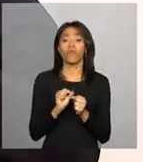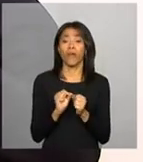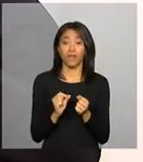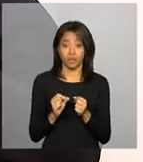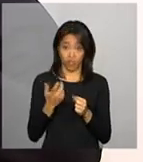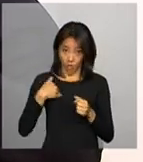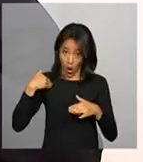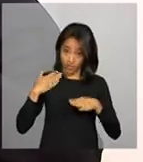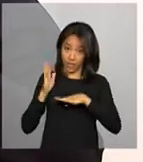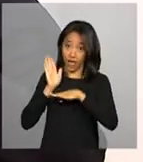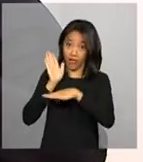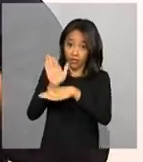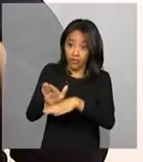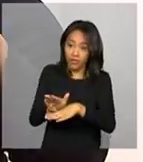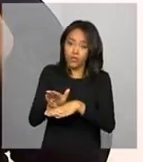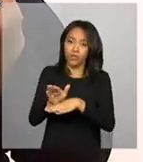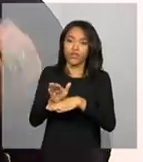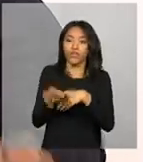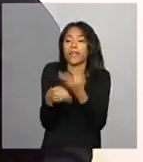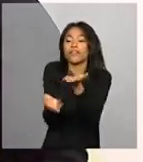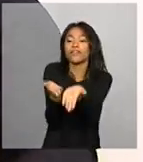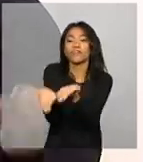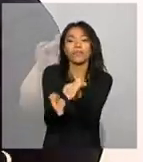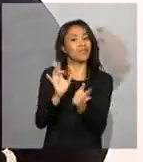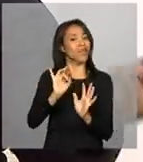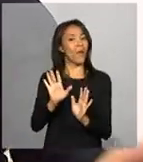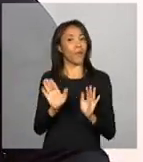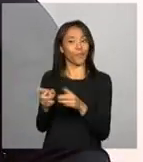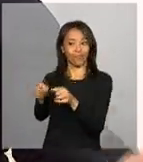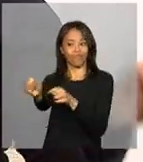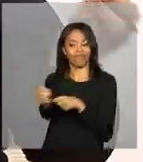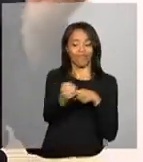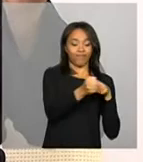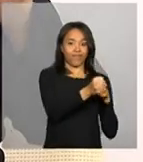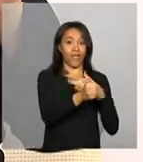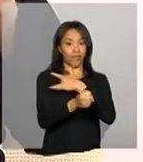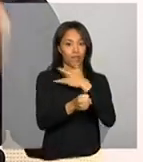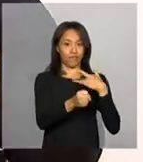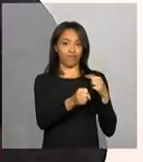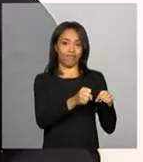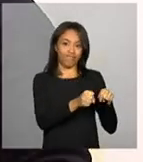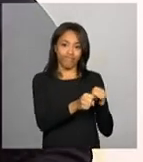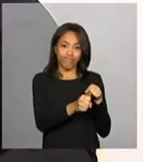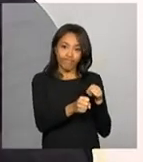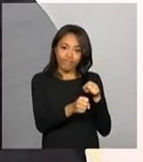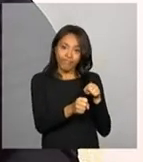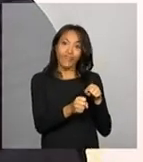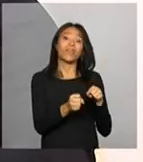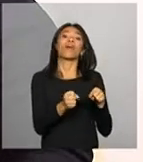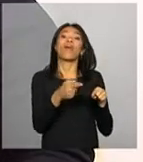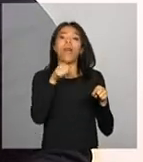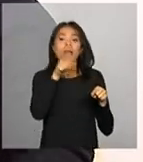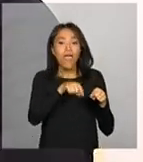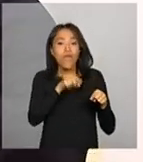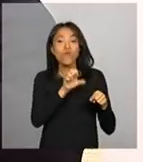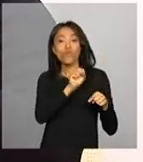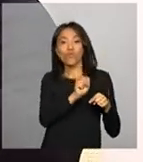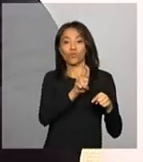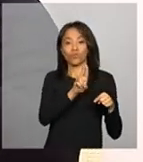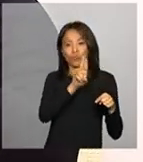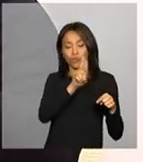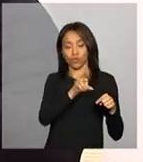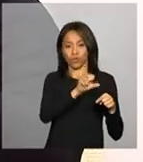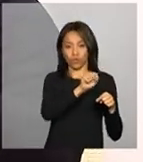gente atende não a gente não atendes Essa é caso de saúde quem atende é o usuário é o SUS